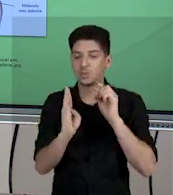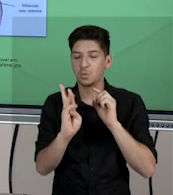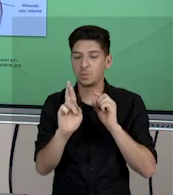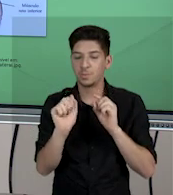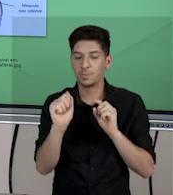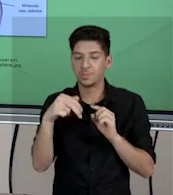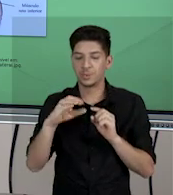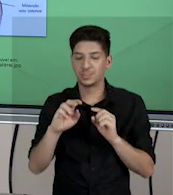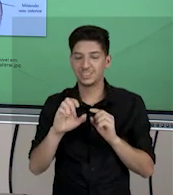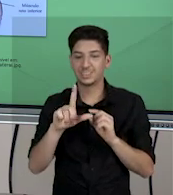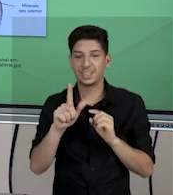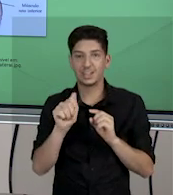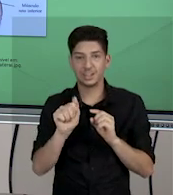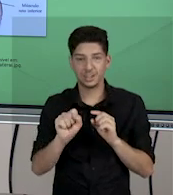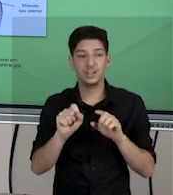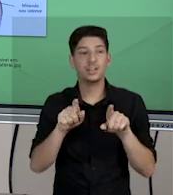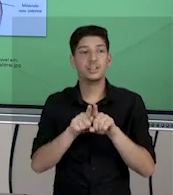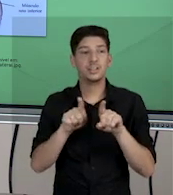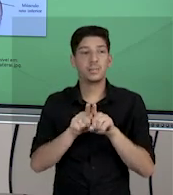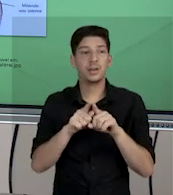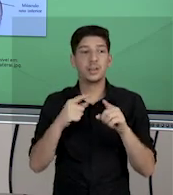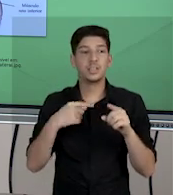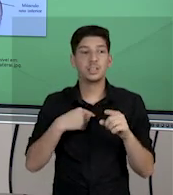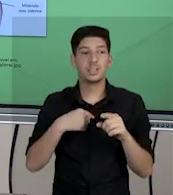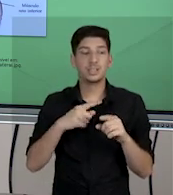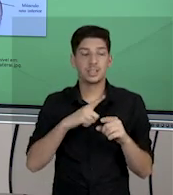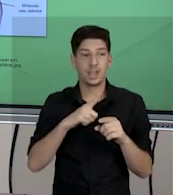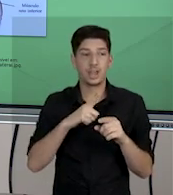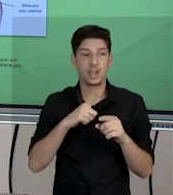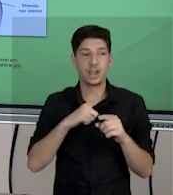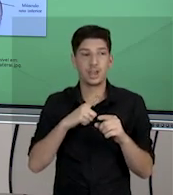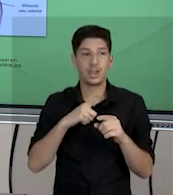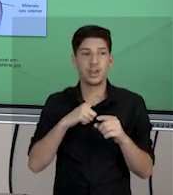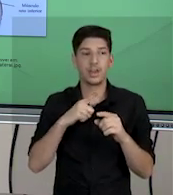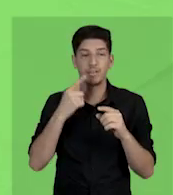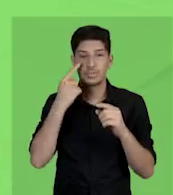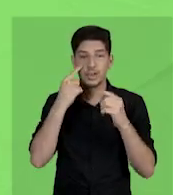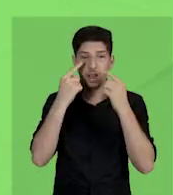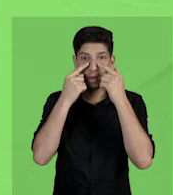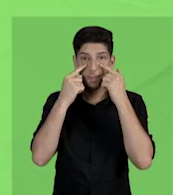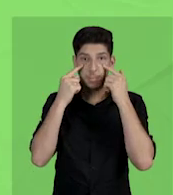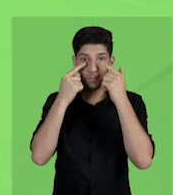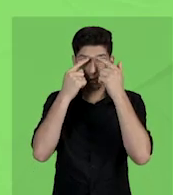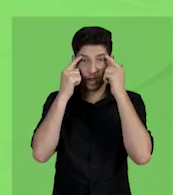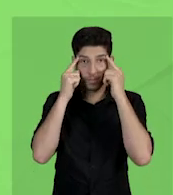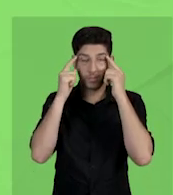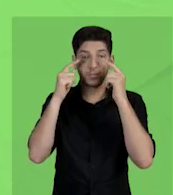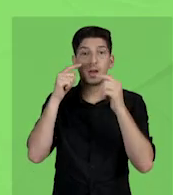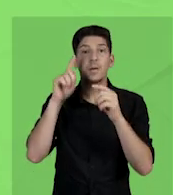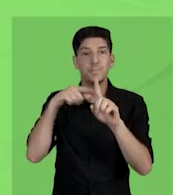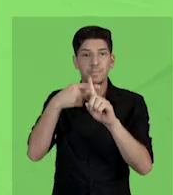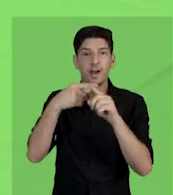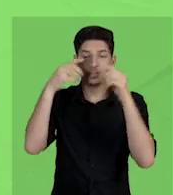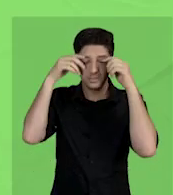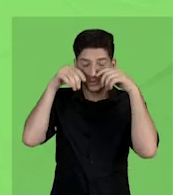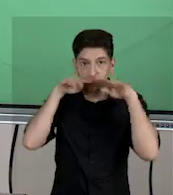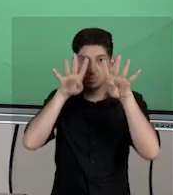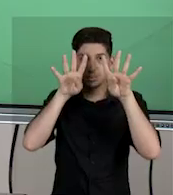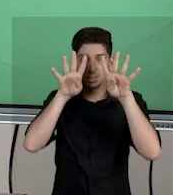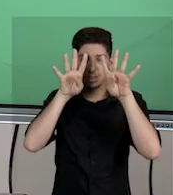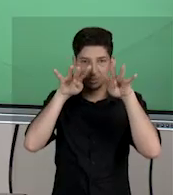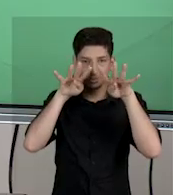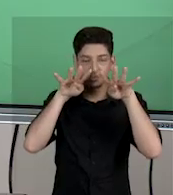as pálpebras que fazem a proteção dos olhos e nas pálpebras aqui, olha só, nós temos os cílios. Então, vamos fazer